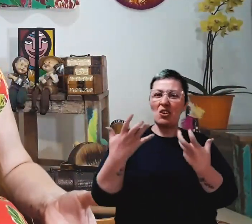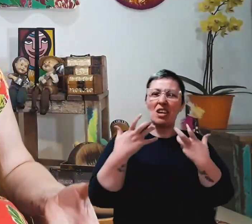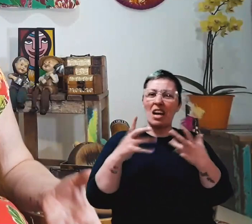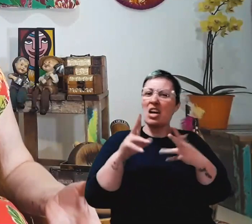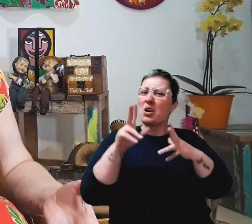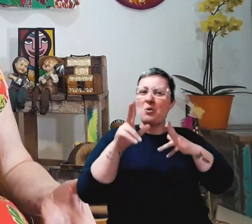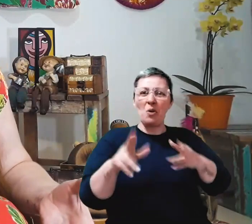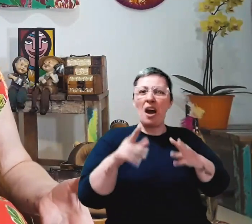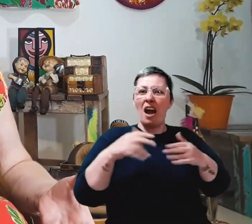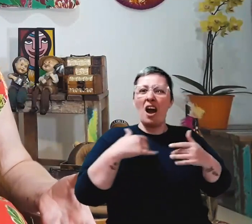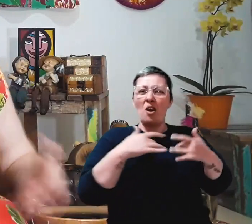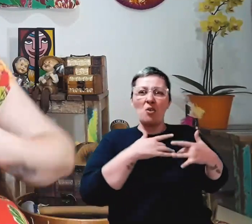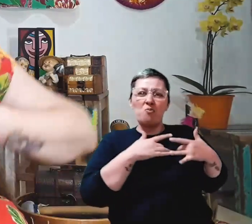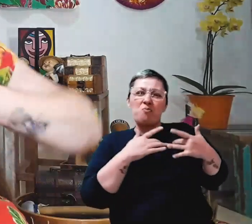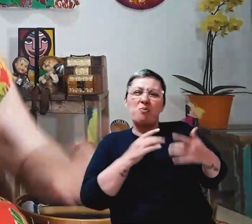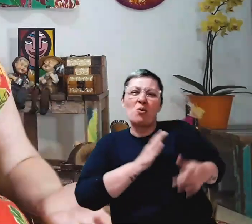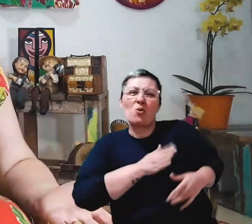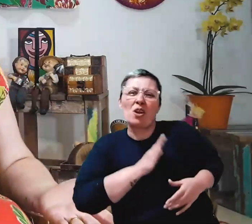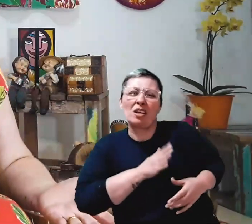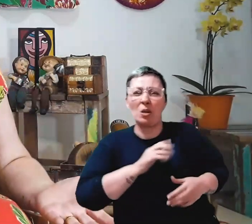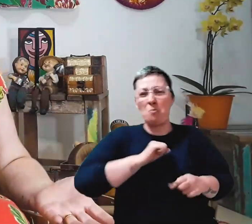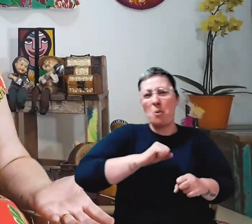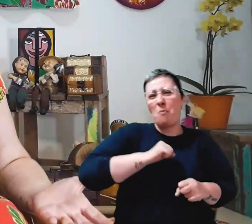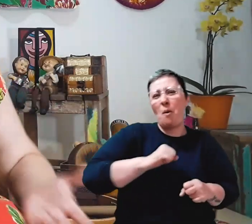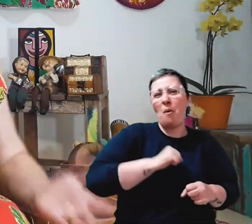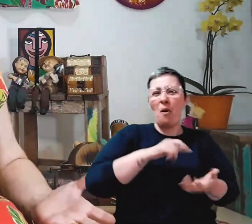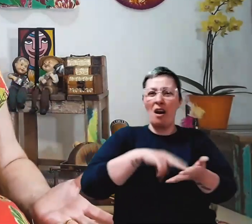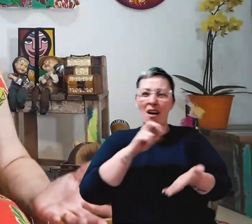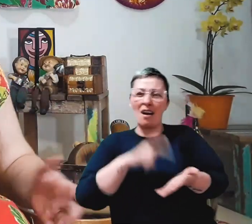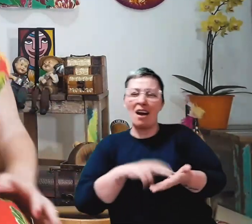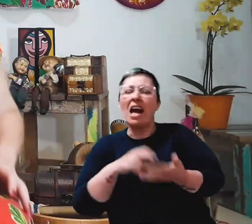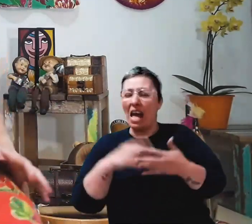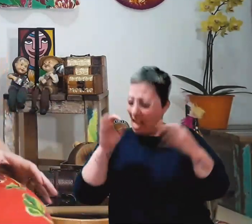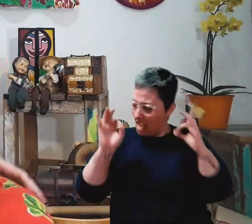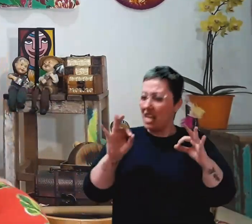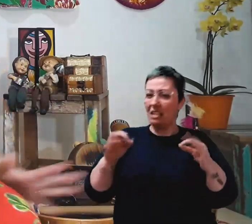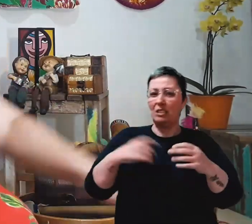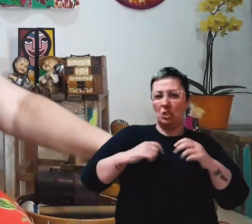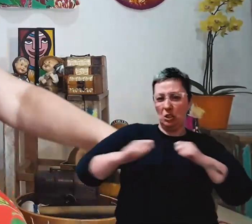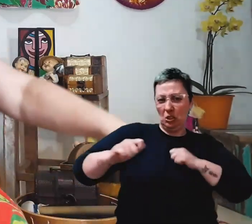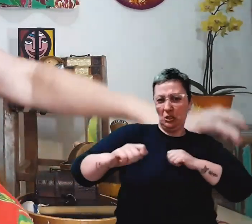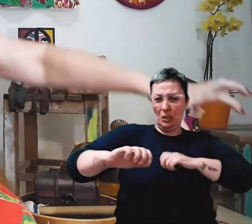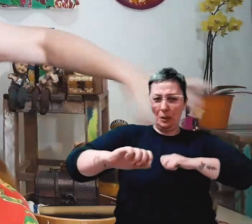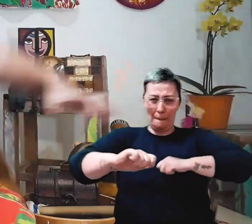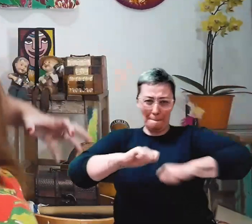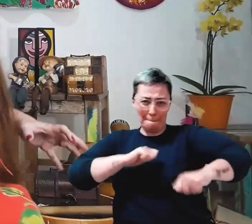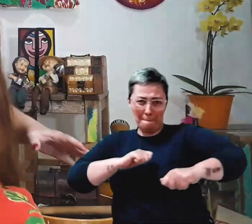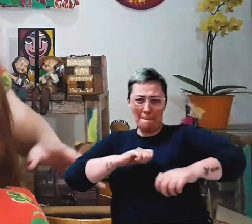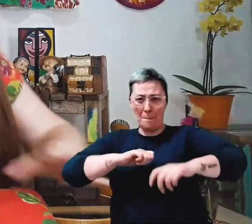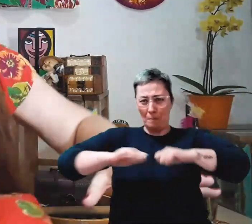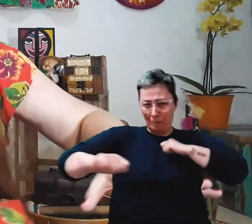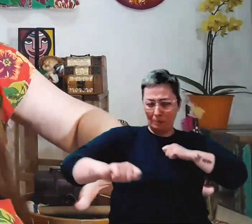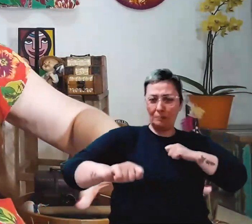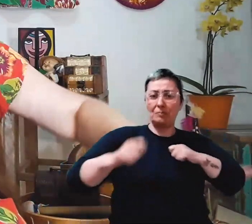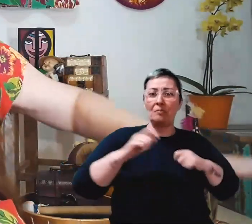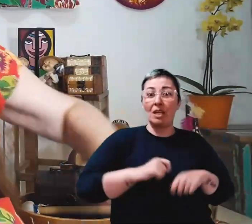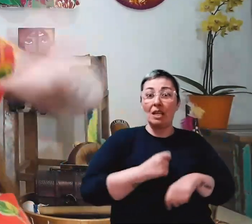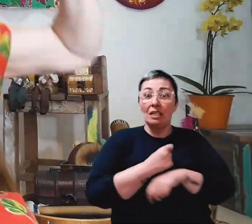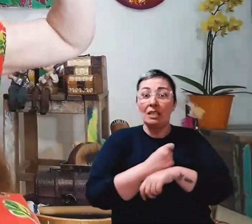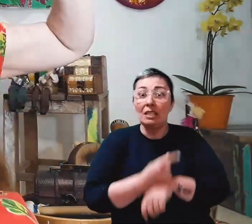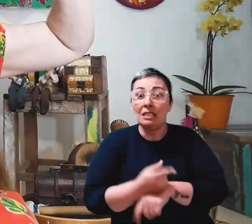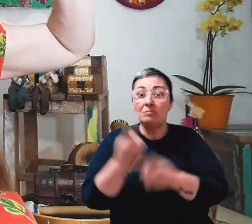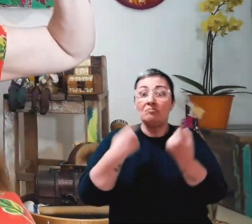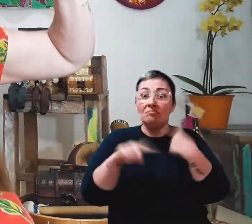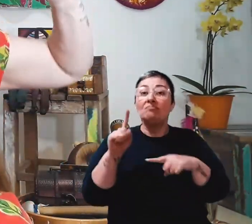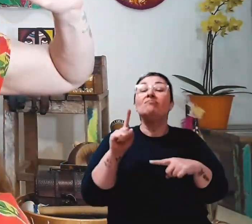fazer o coração das crianças pulsarem de alegria, é isso. Estica daqui, puxa daqui, estica colar e de repente ela se